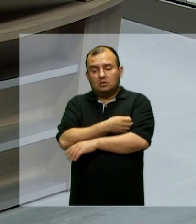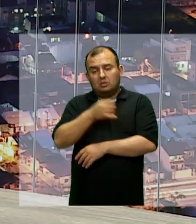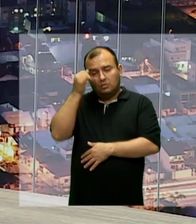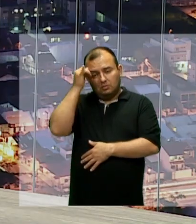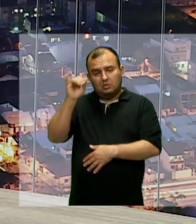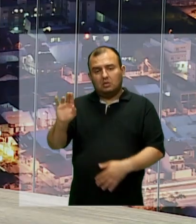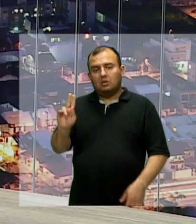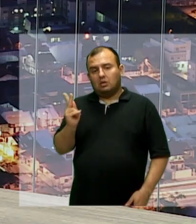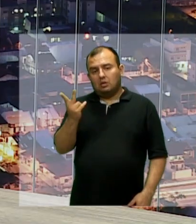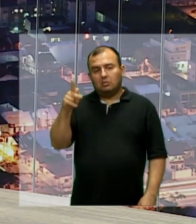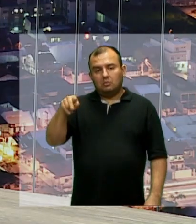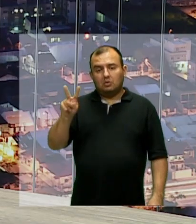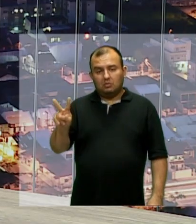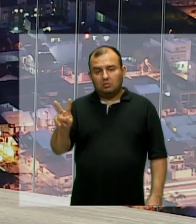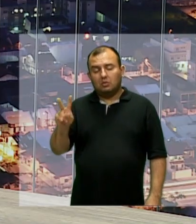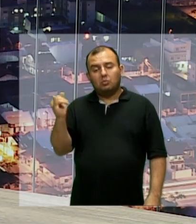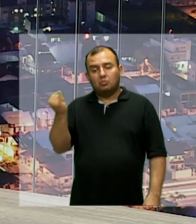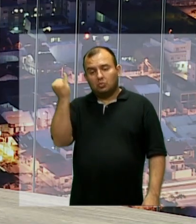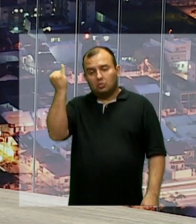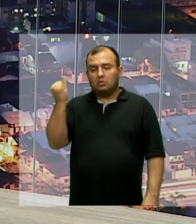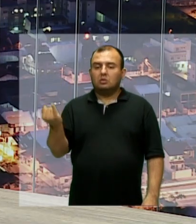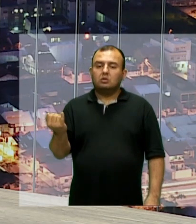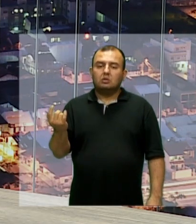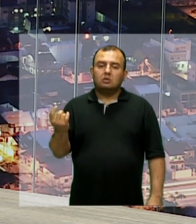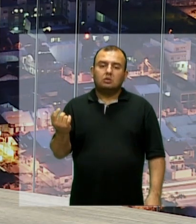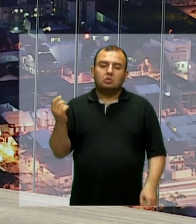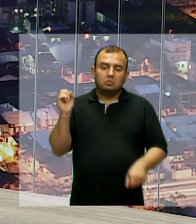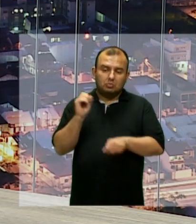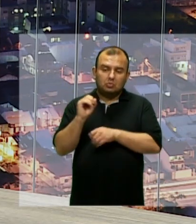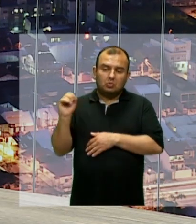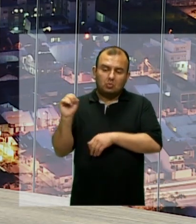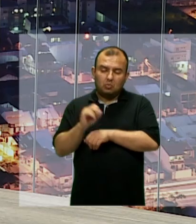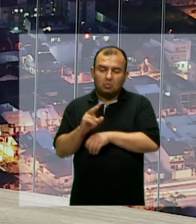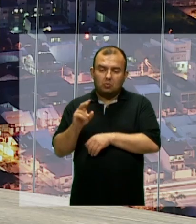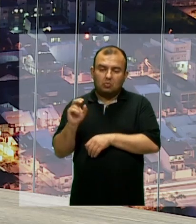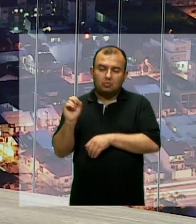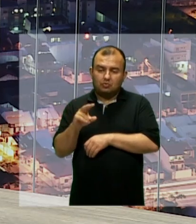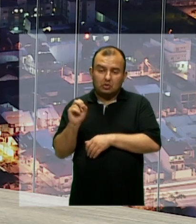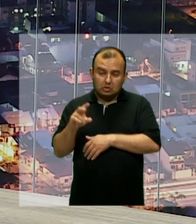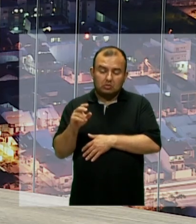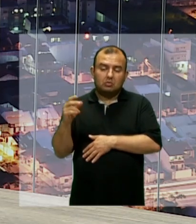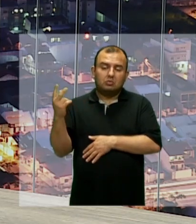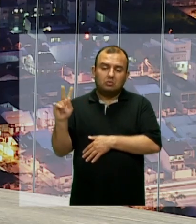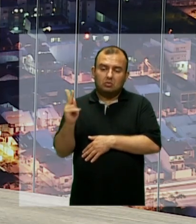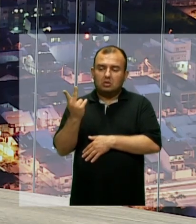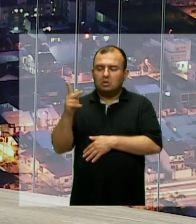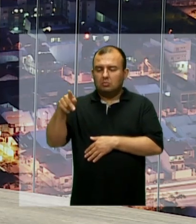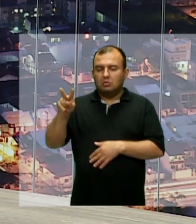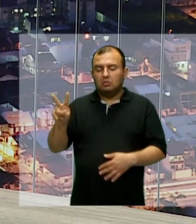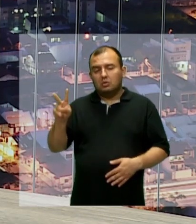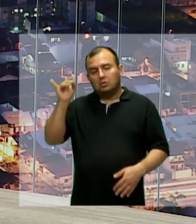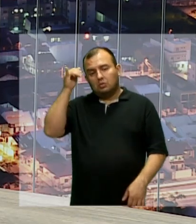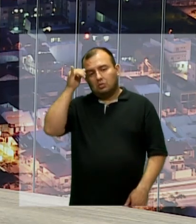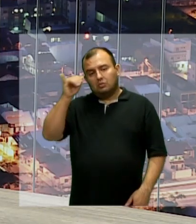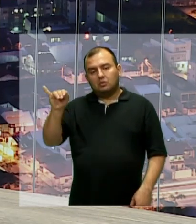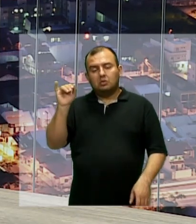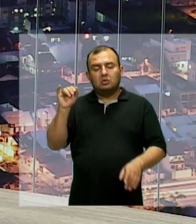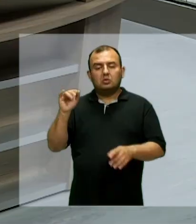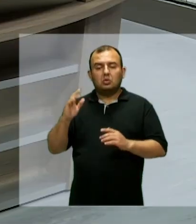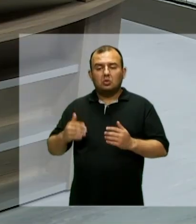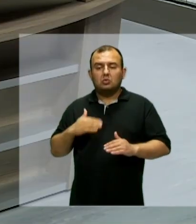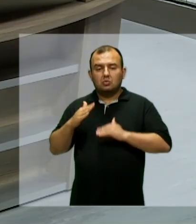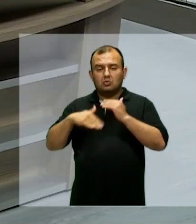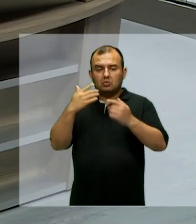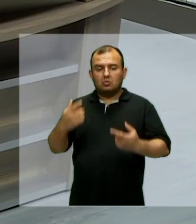Né? É importante as meninas se vacinarem contra o vírus do HPV, porque protege de desenvolvimento de câncer